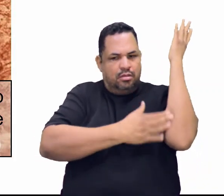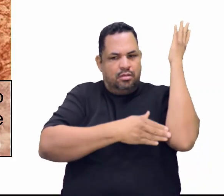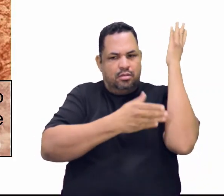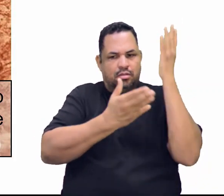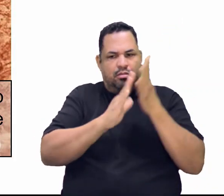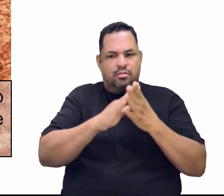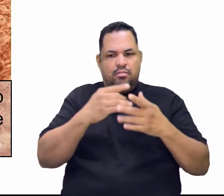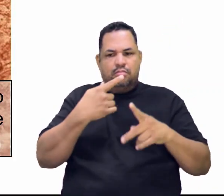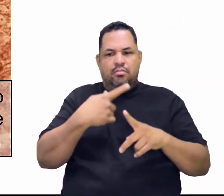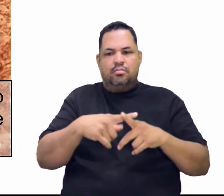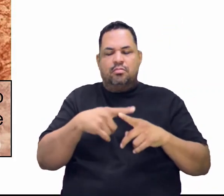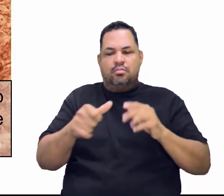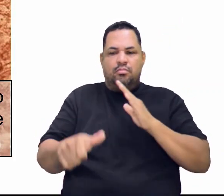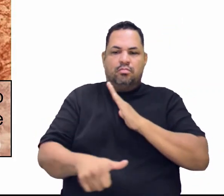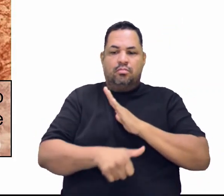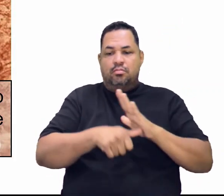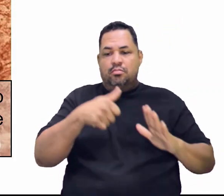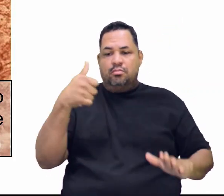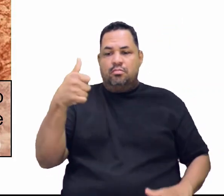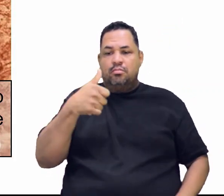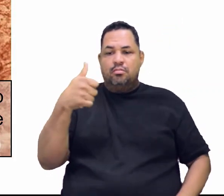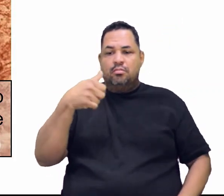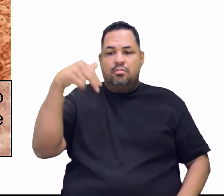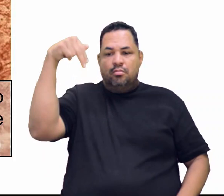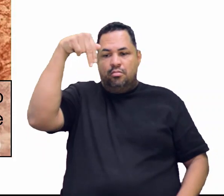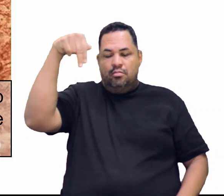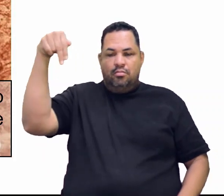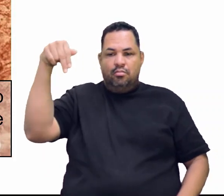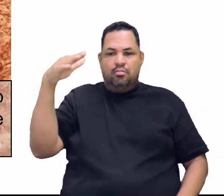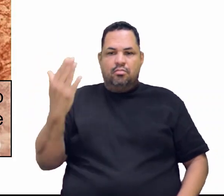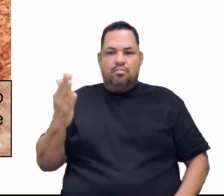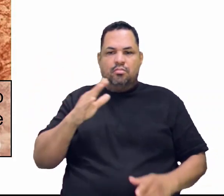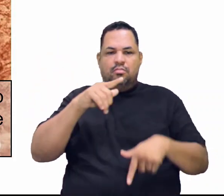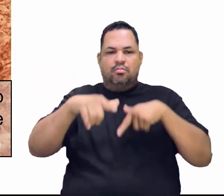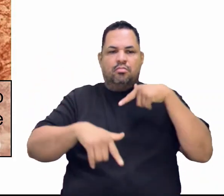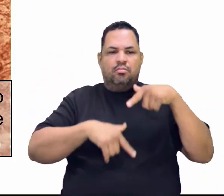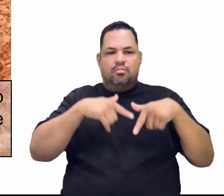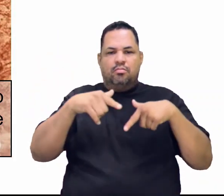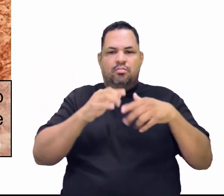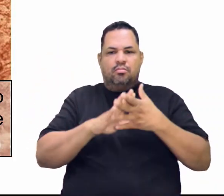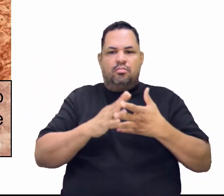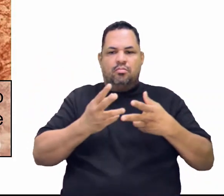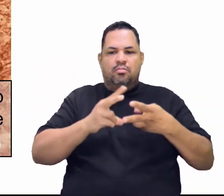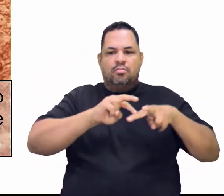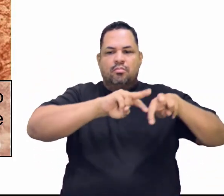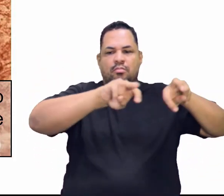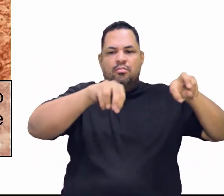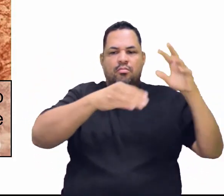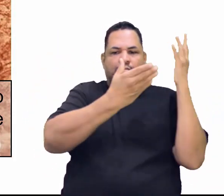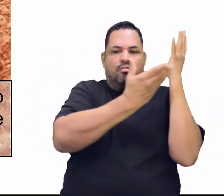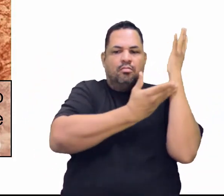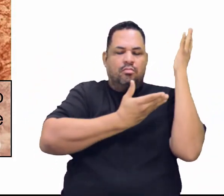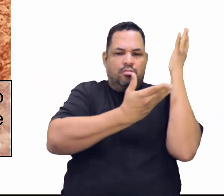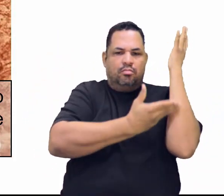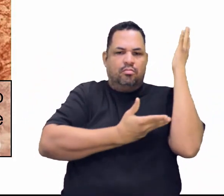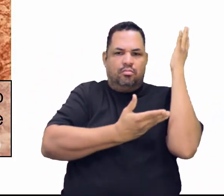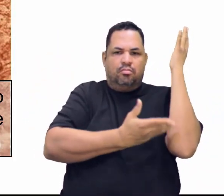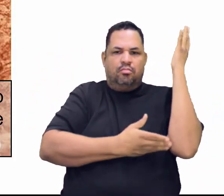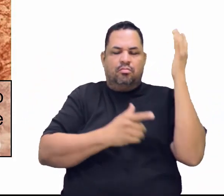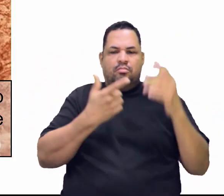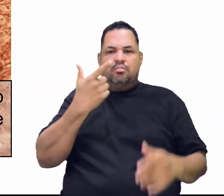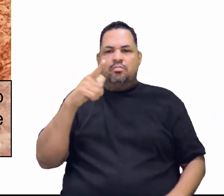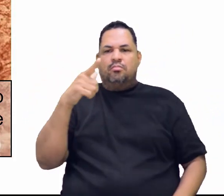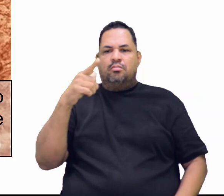primeiros nordestinos que para cá vieram, olha aí, vieram para o trabalho nos Seringais. E